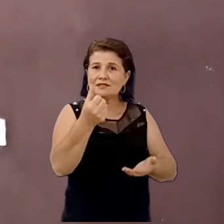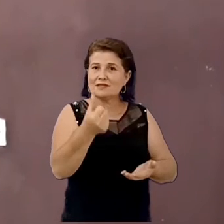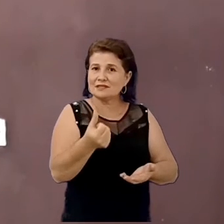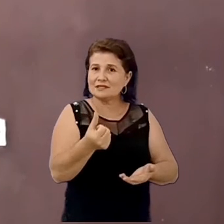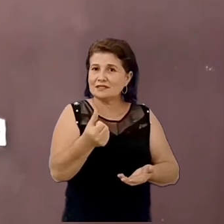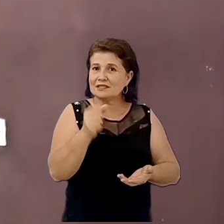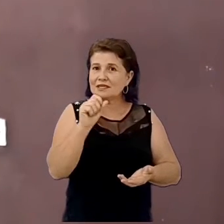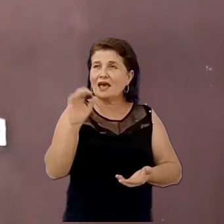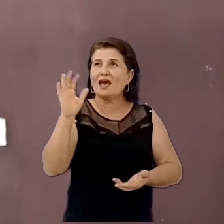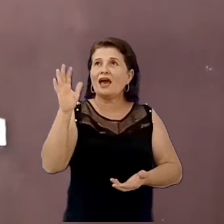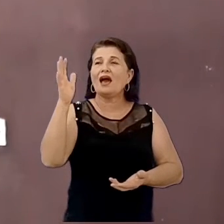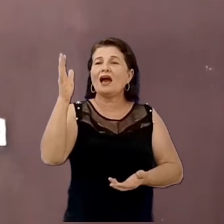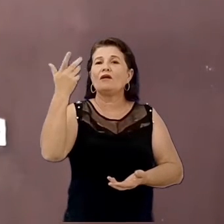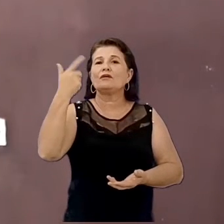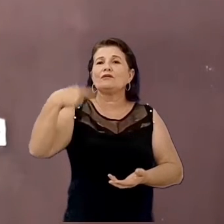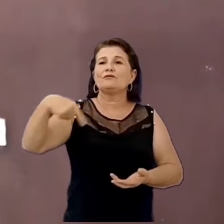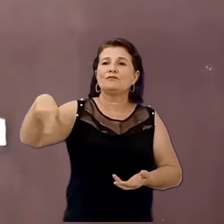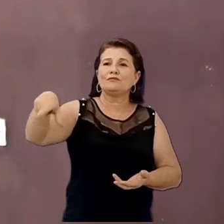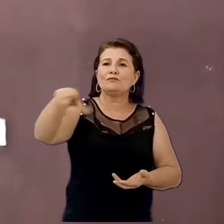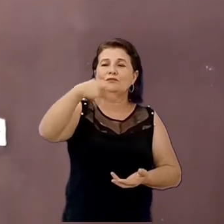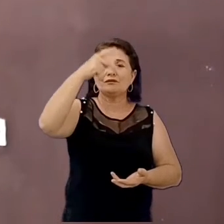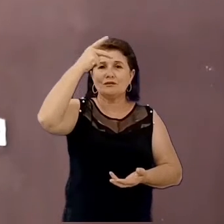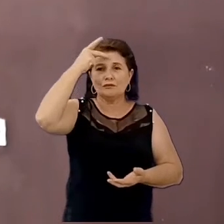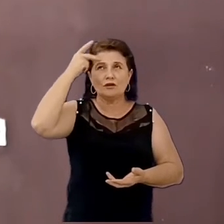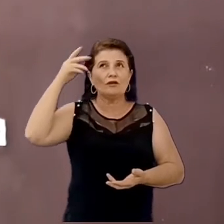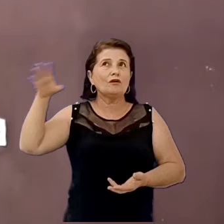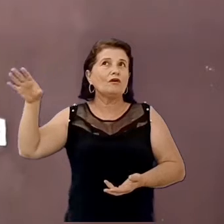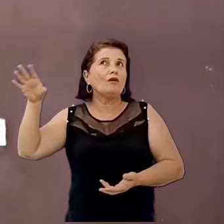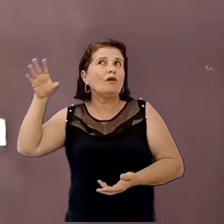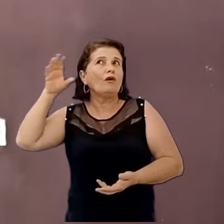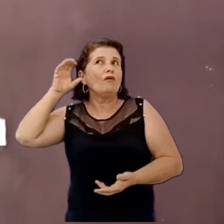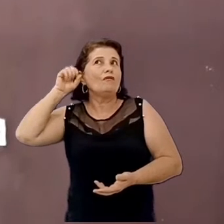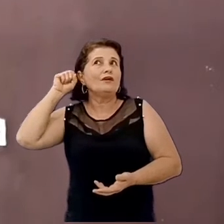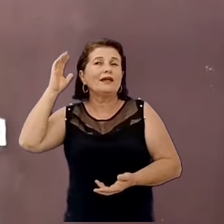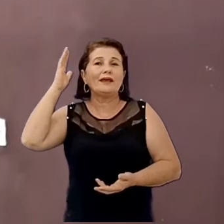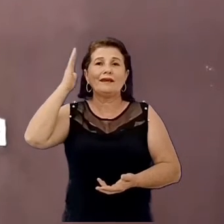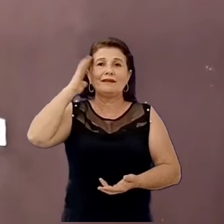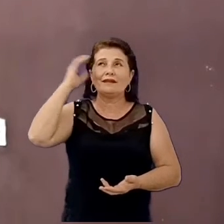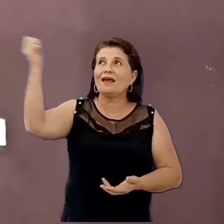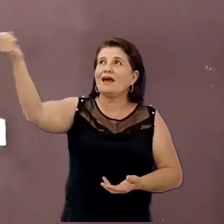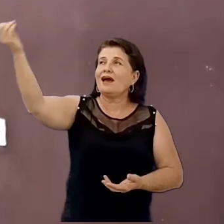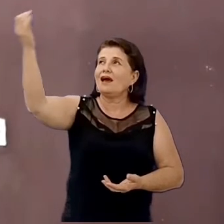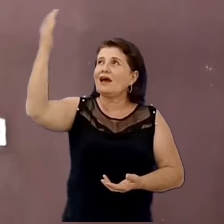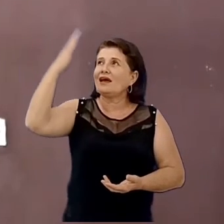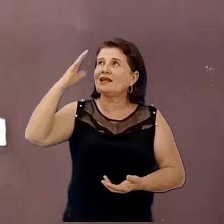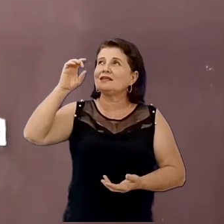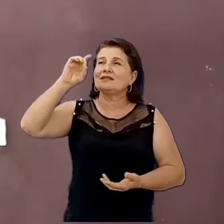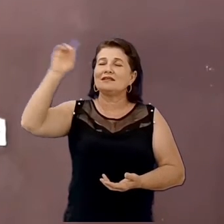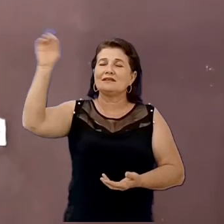isso aconteceu no meio de vocês, desde que ouviram e entenderam a graça de Deus na verdade.